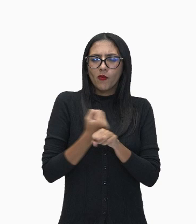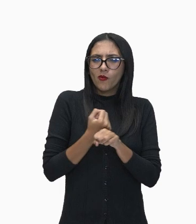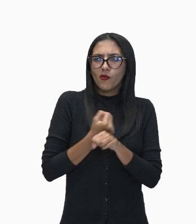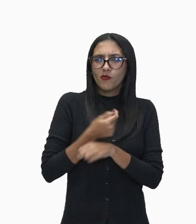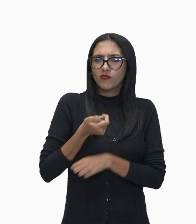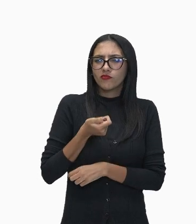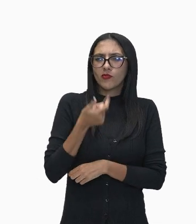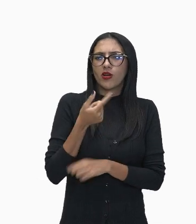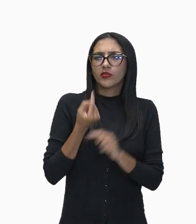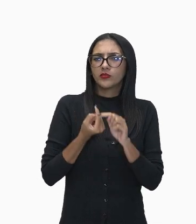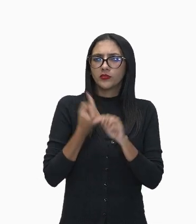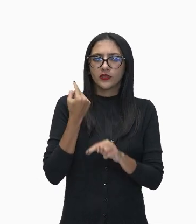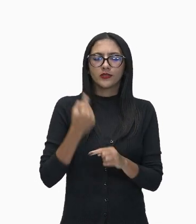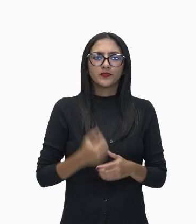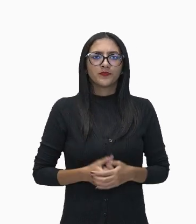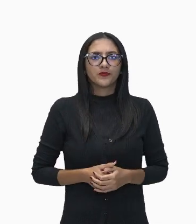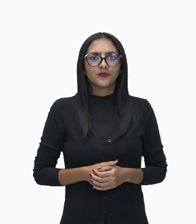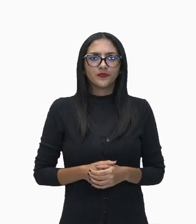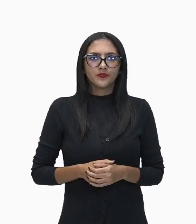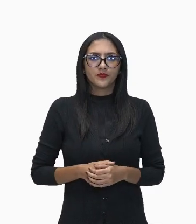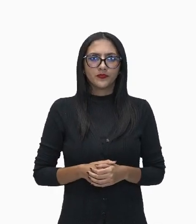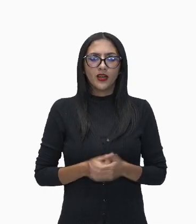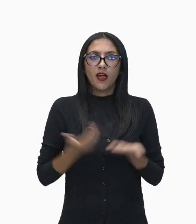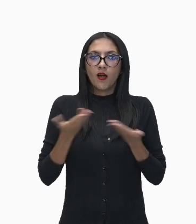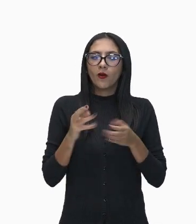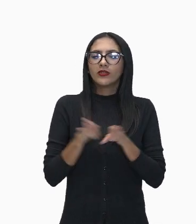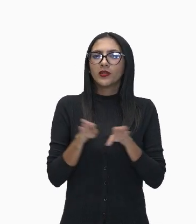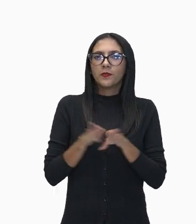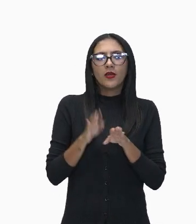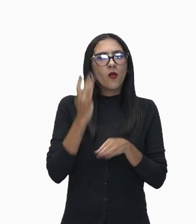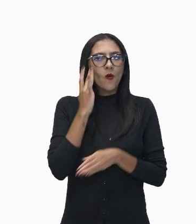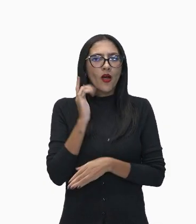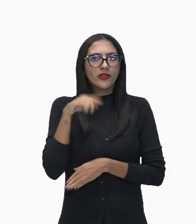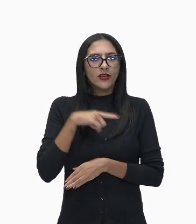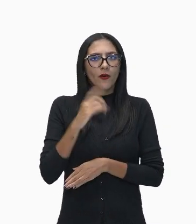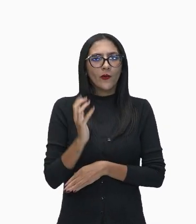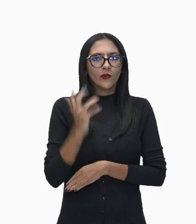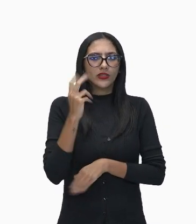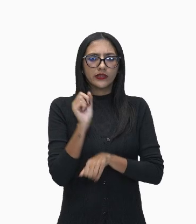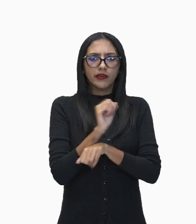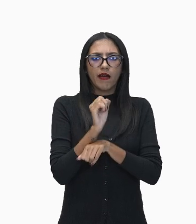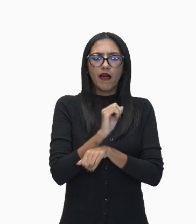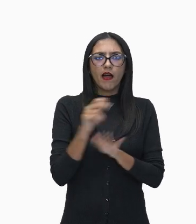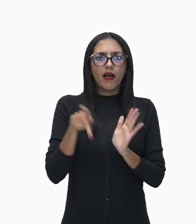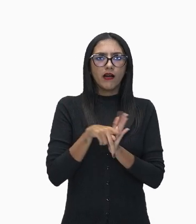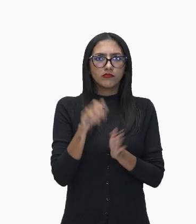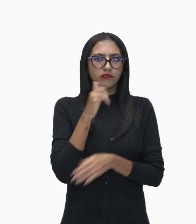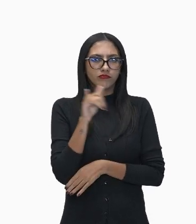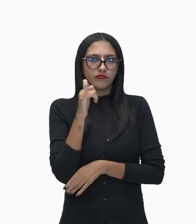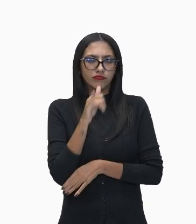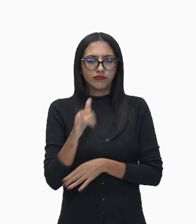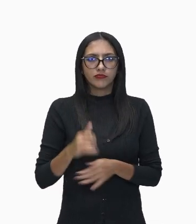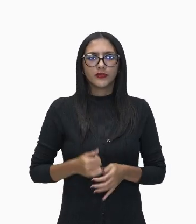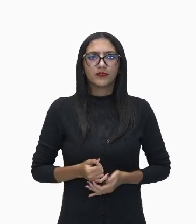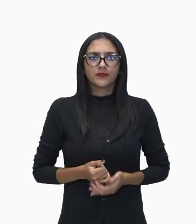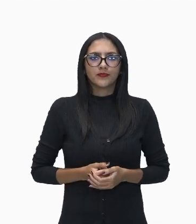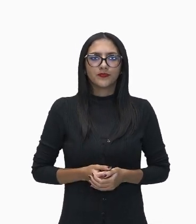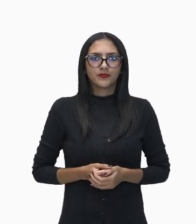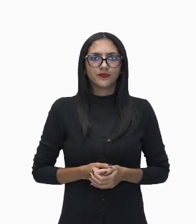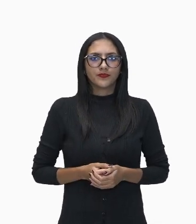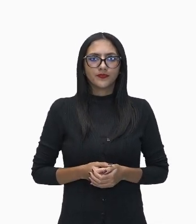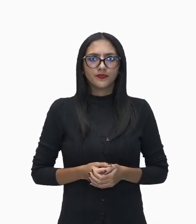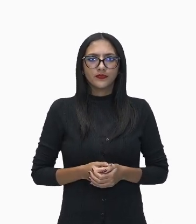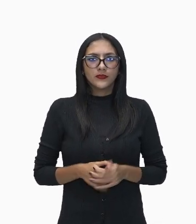não. O mesmo deve estar acontecendo agora com os carros elétricos, né? Mas enfim, seguindo. Cidades de menor hierarquia